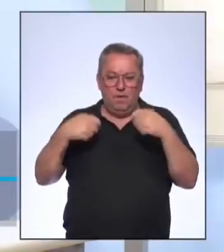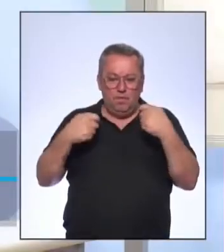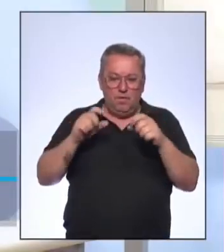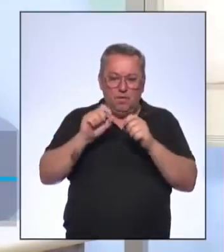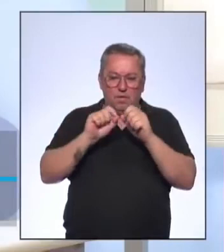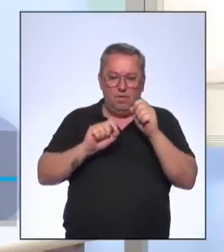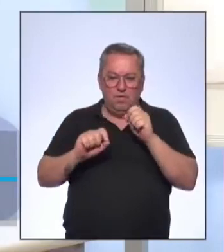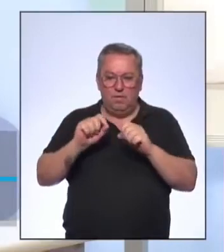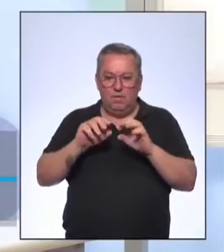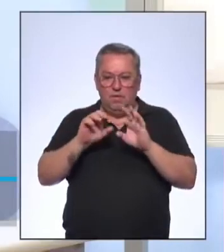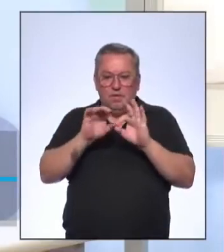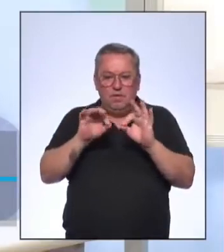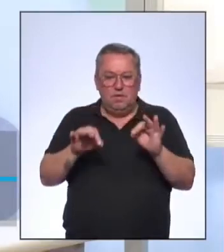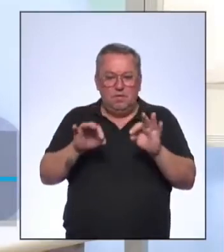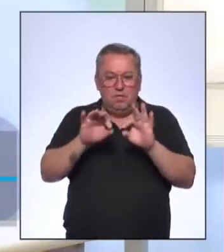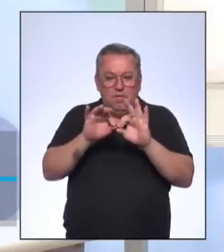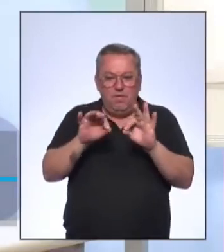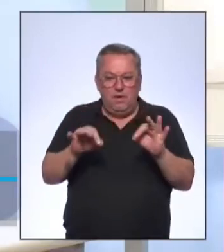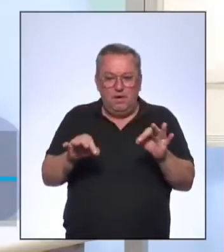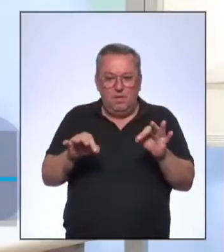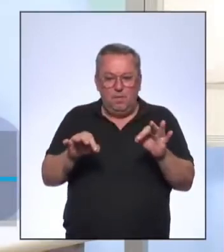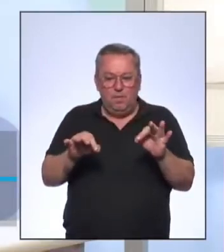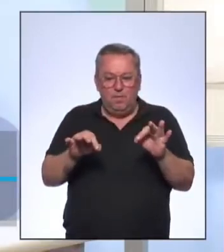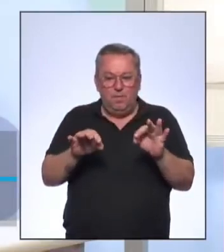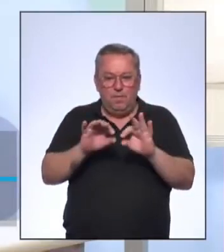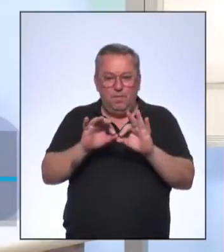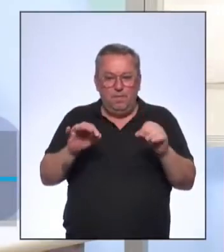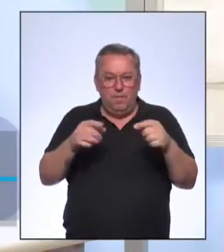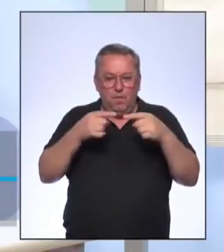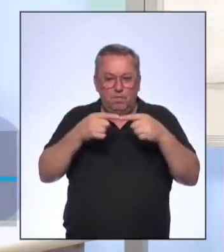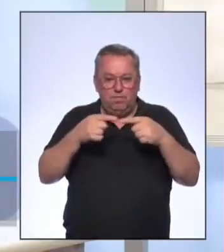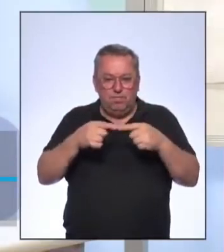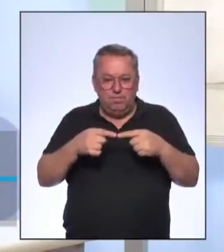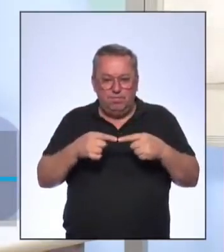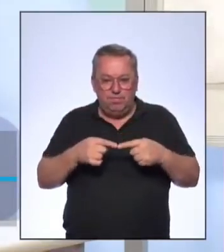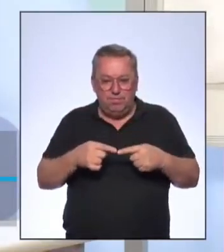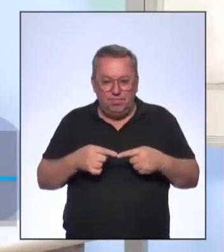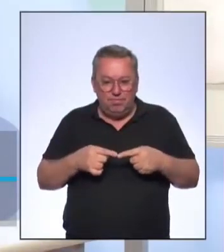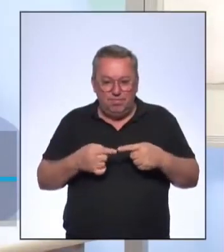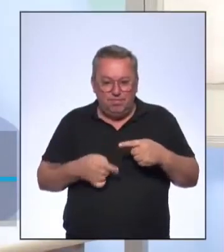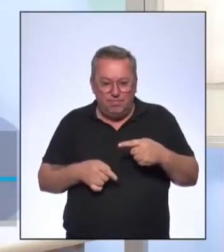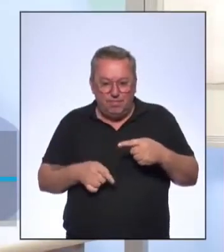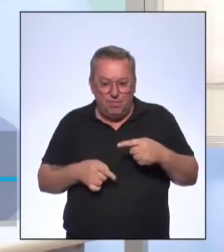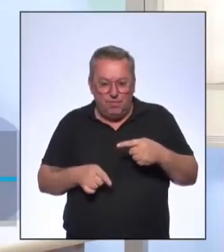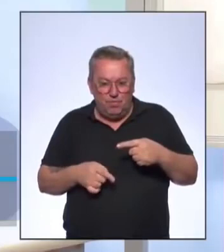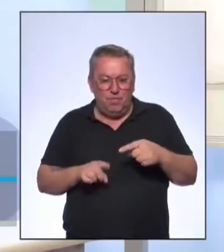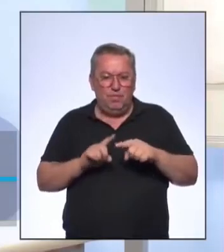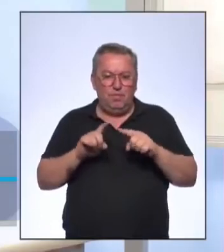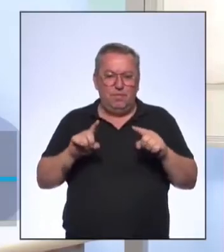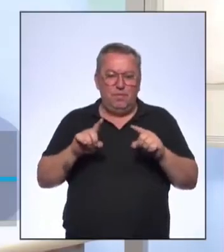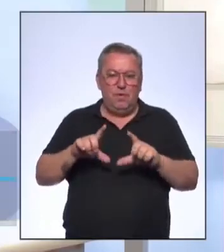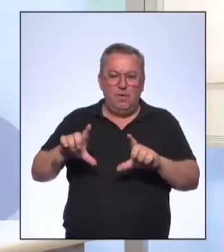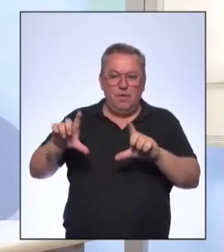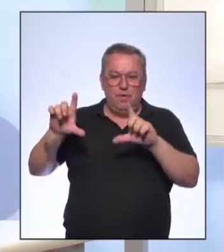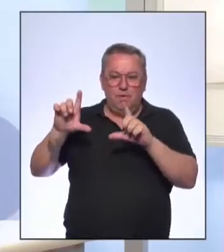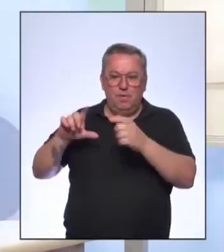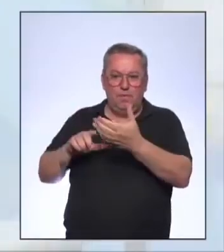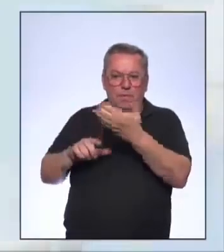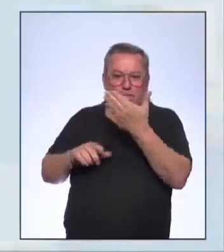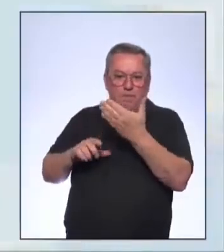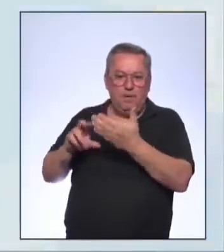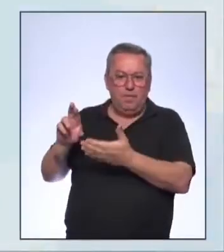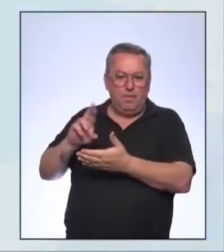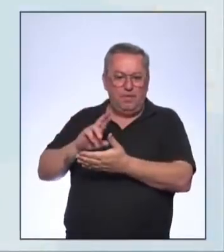uma simplificação. É uma expressão que vocês vão ver algumas vezes, né? Então na tela de vocês vai aparecer a